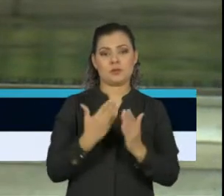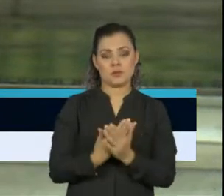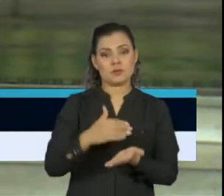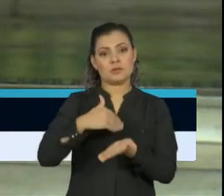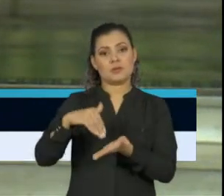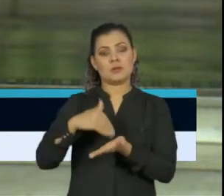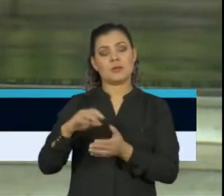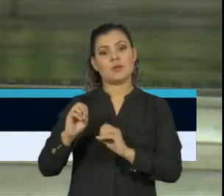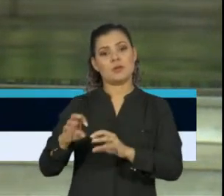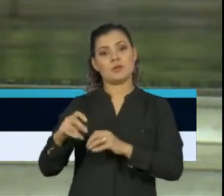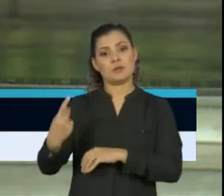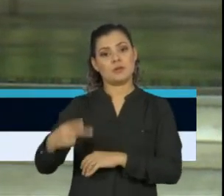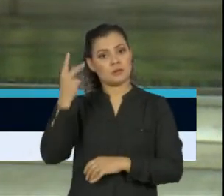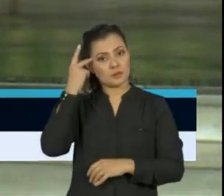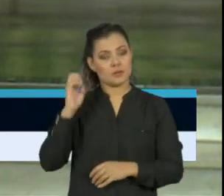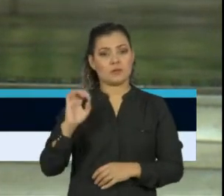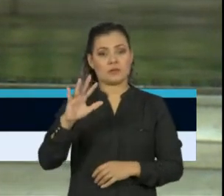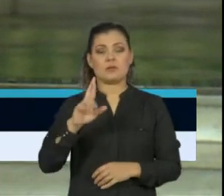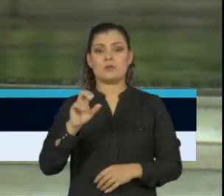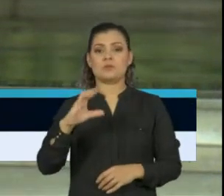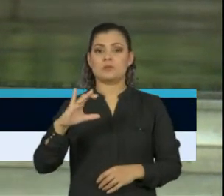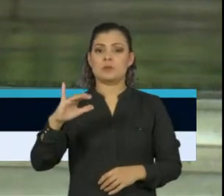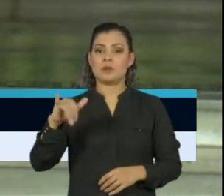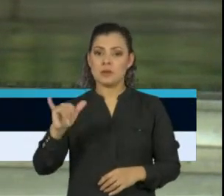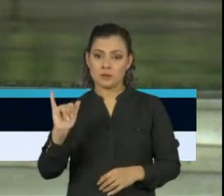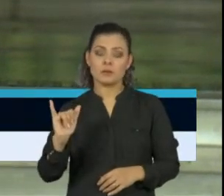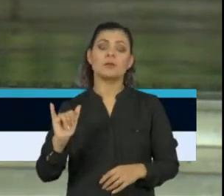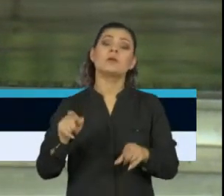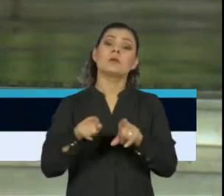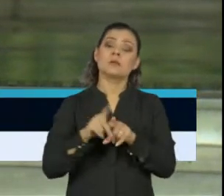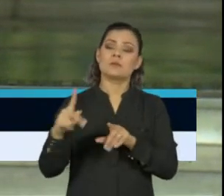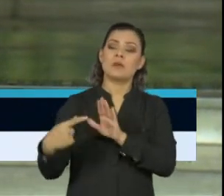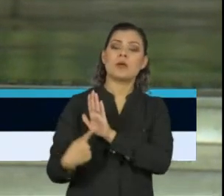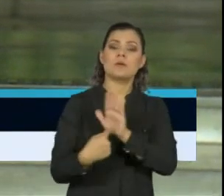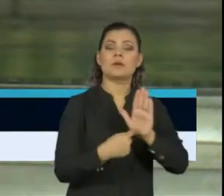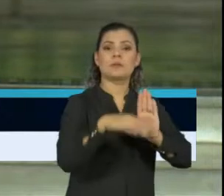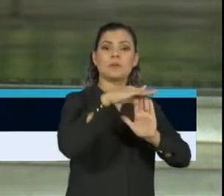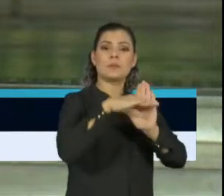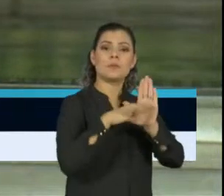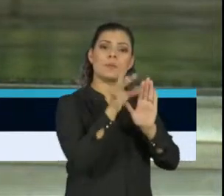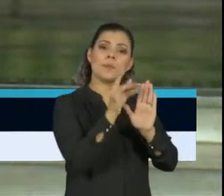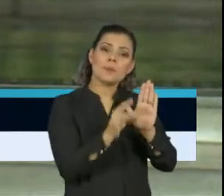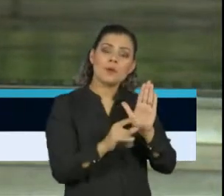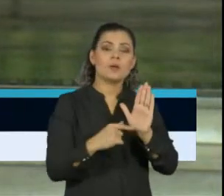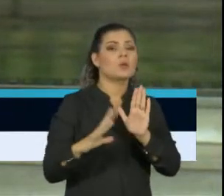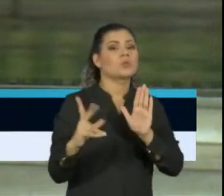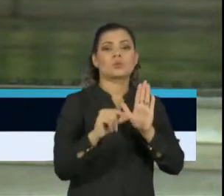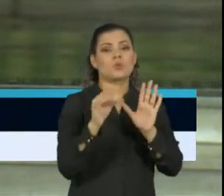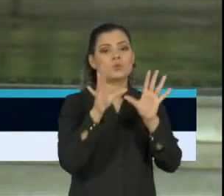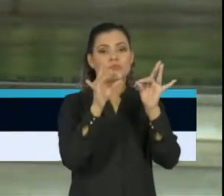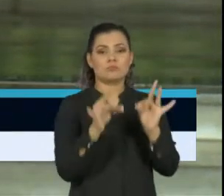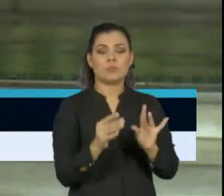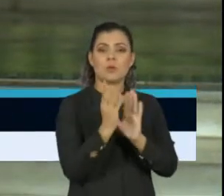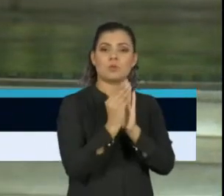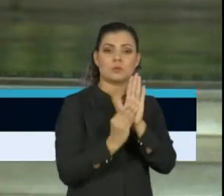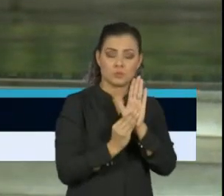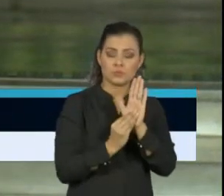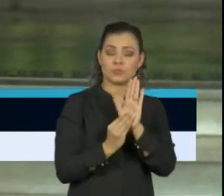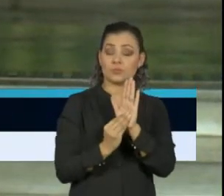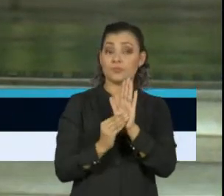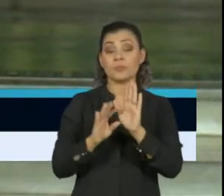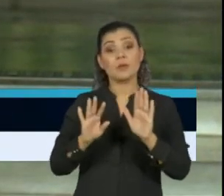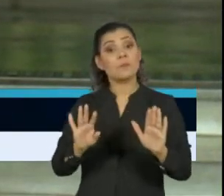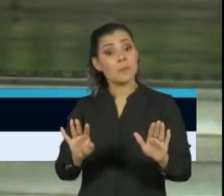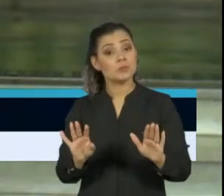secretário da Educação do Estado de São Paulo, Rocieli Soares, que vai apresentar mais detalhadamente todos estes aspectos.